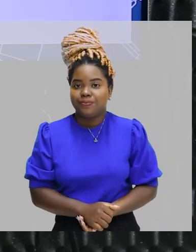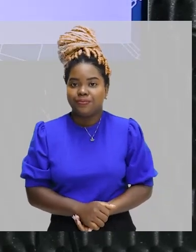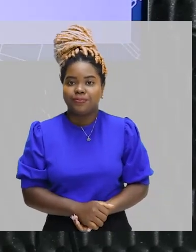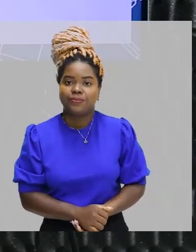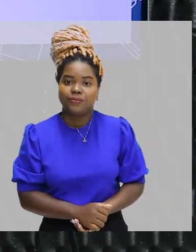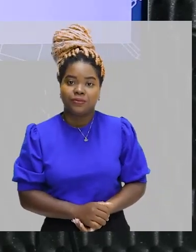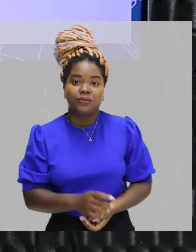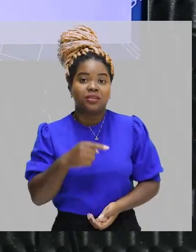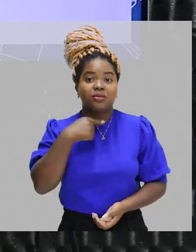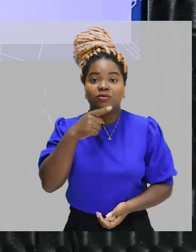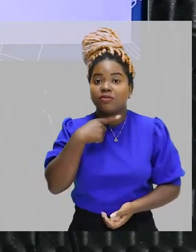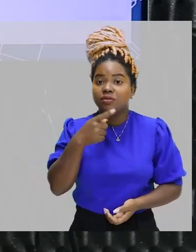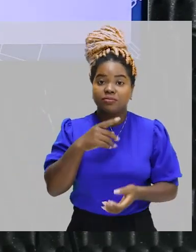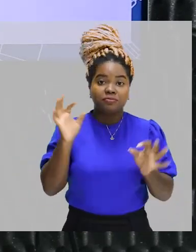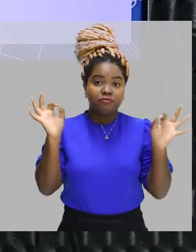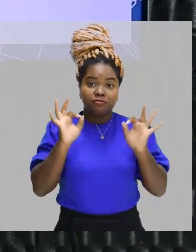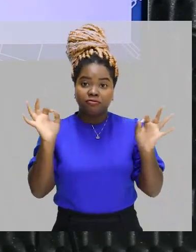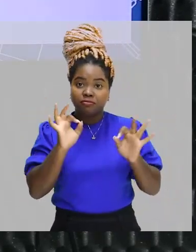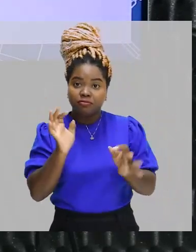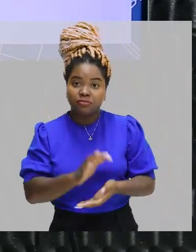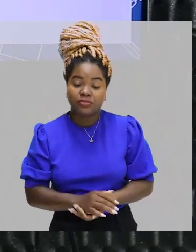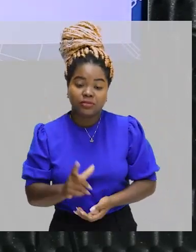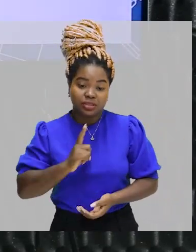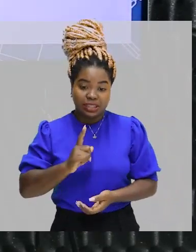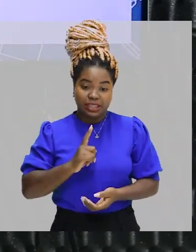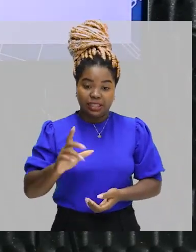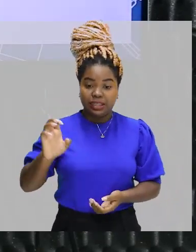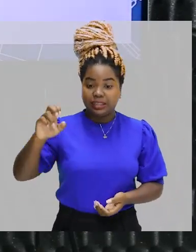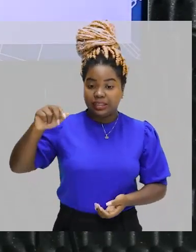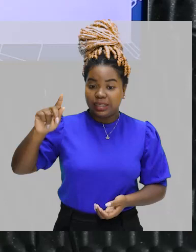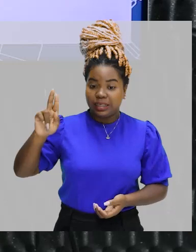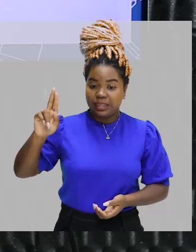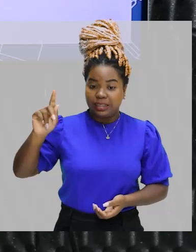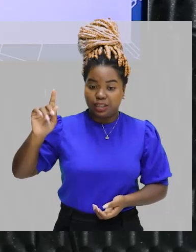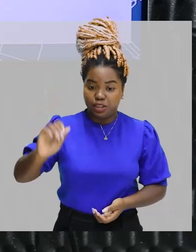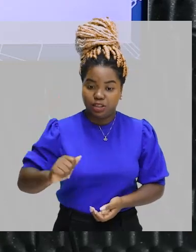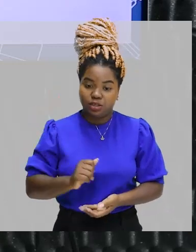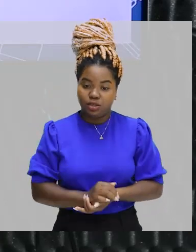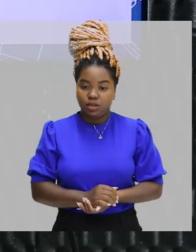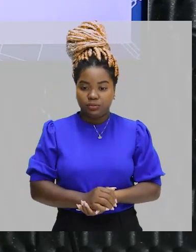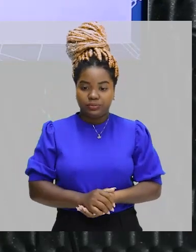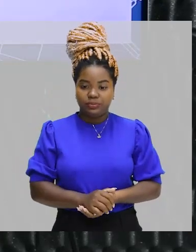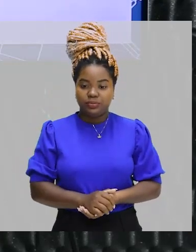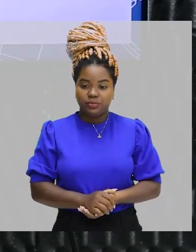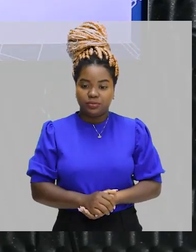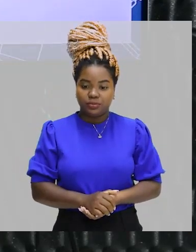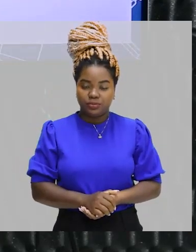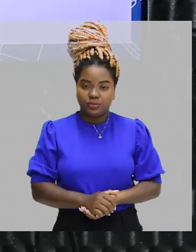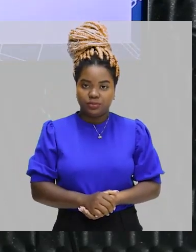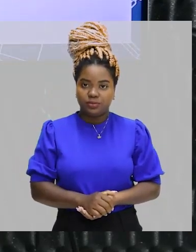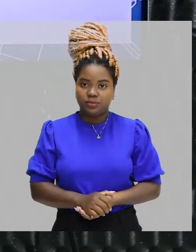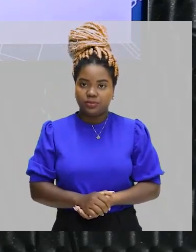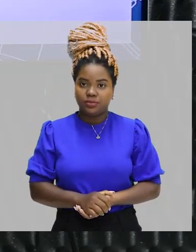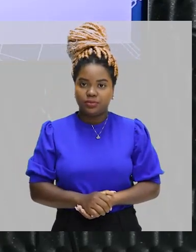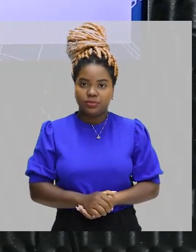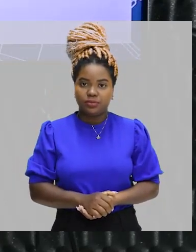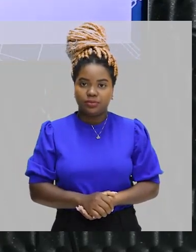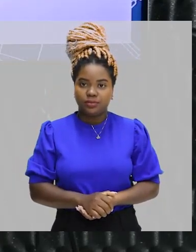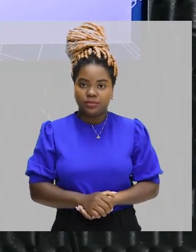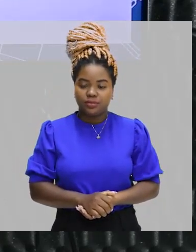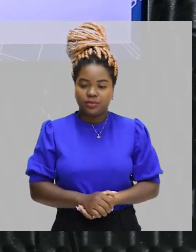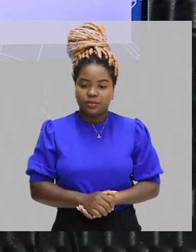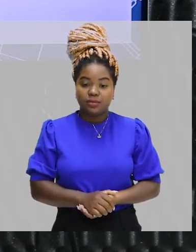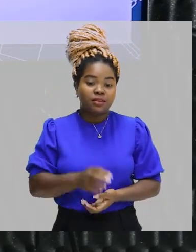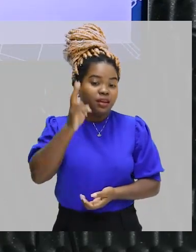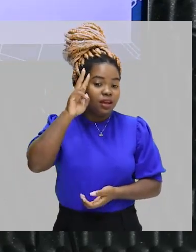ele não vai conseguir receber essa energia toda, certo? Lembrando que a energia não depende da intensidade, né? A energia depende da frequência.